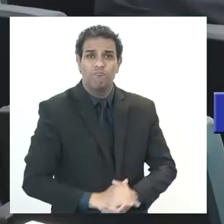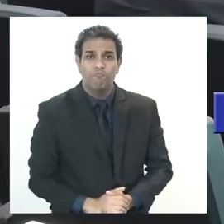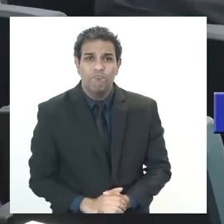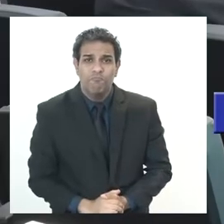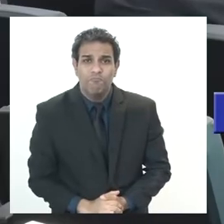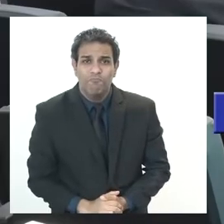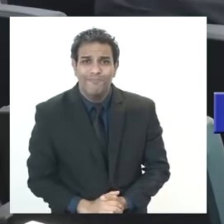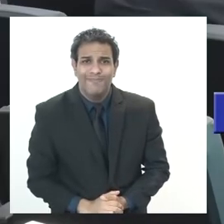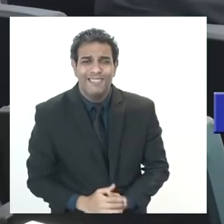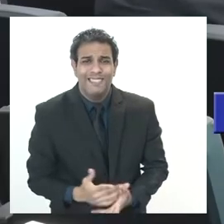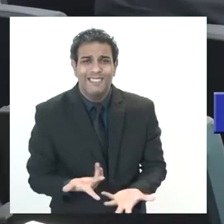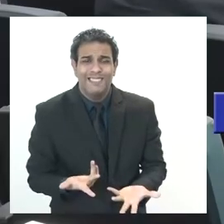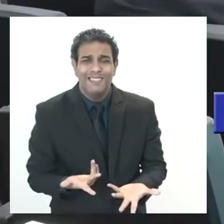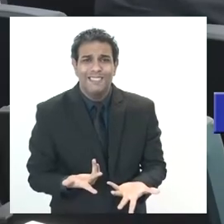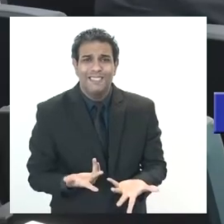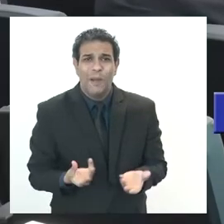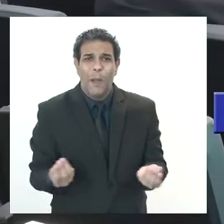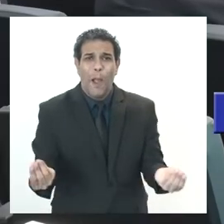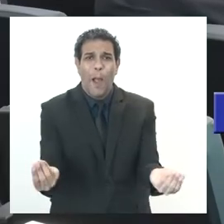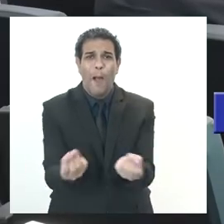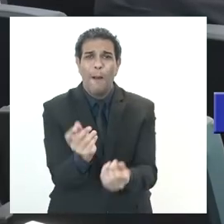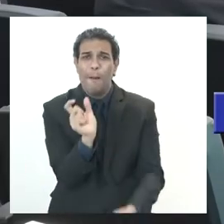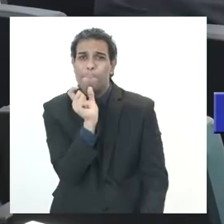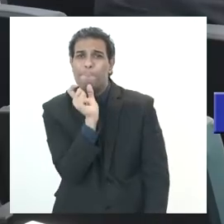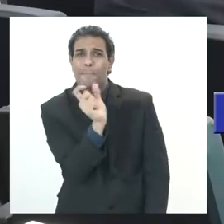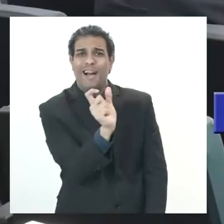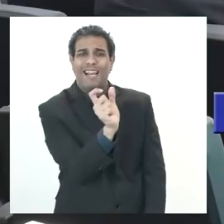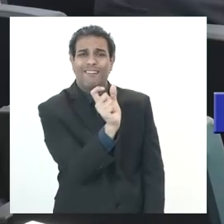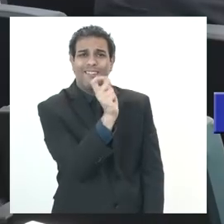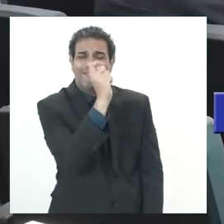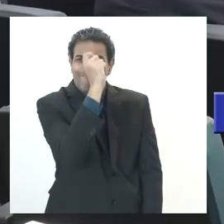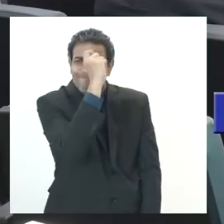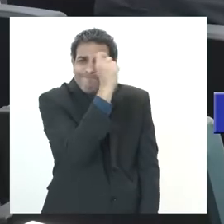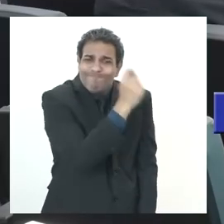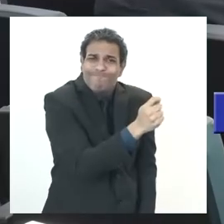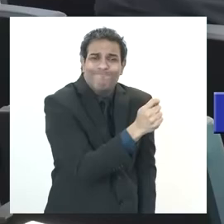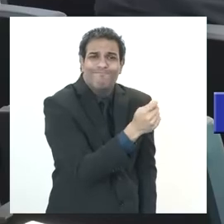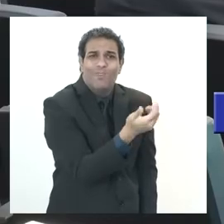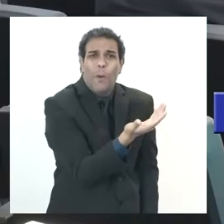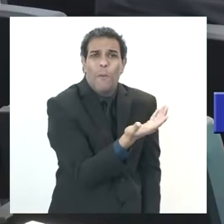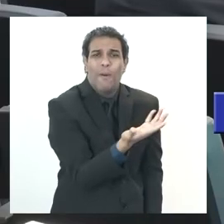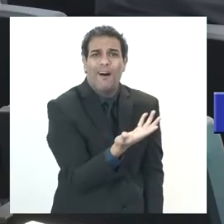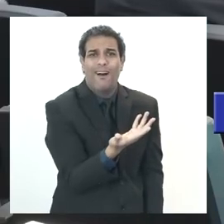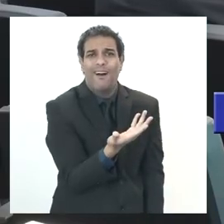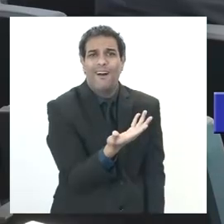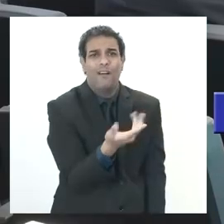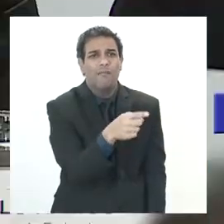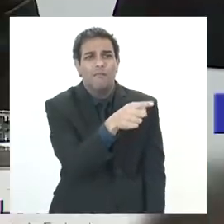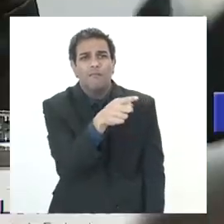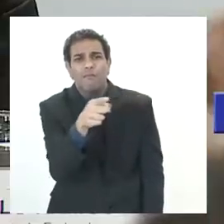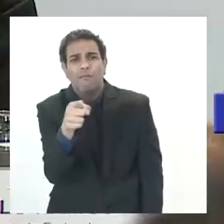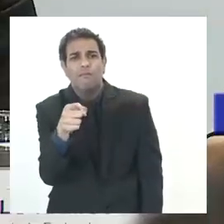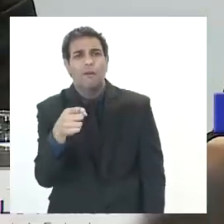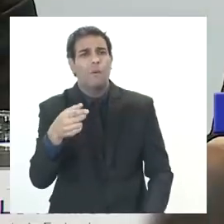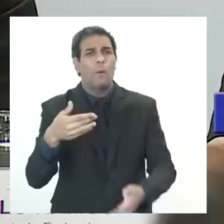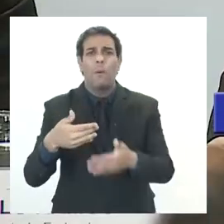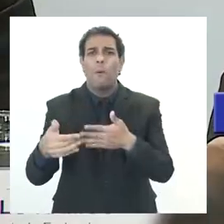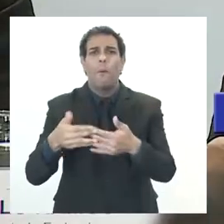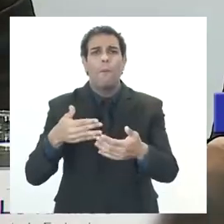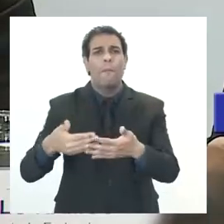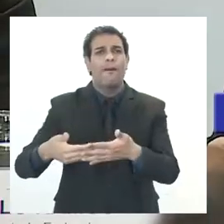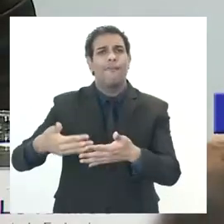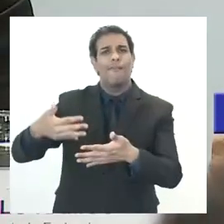e é muito difícil inclusive é porque não abre porque um qualquer um governo